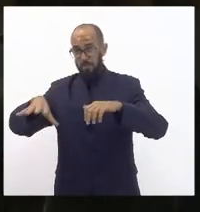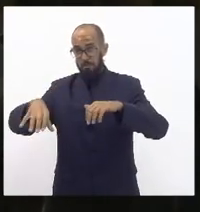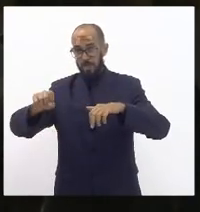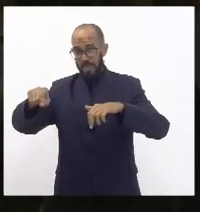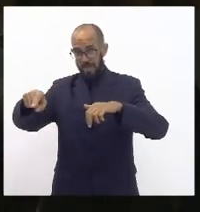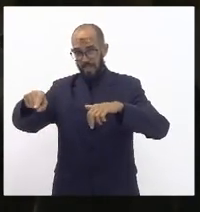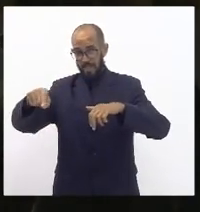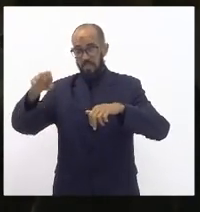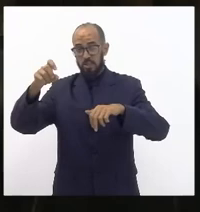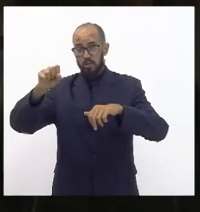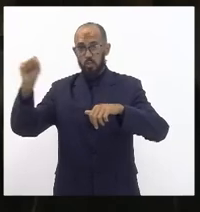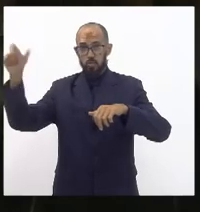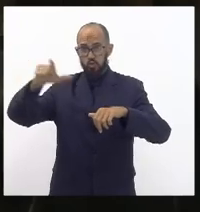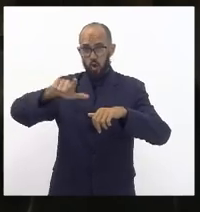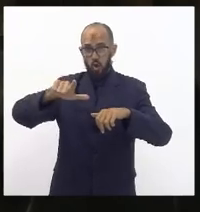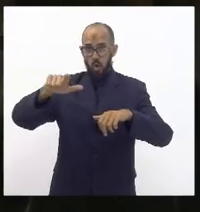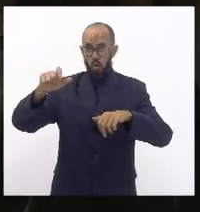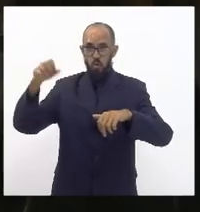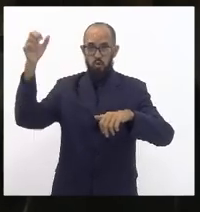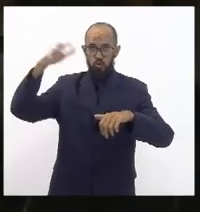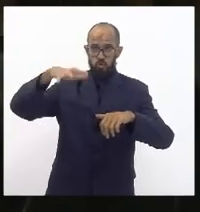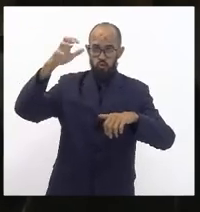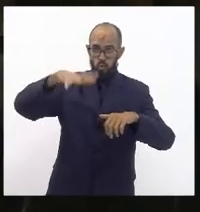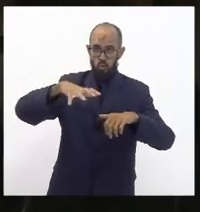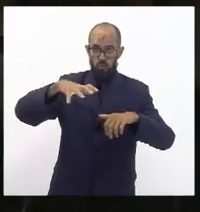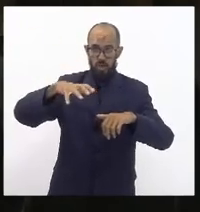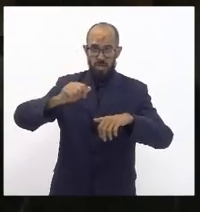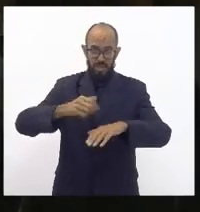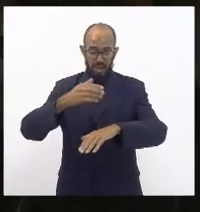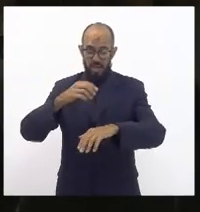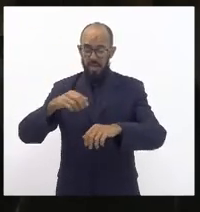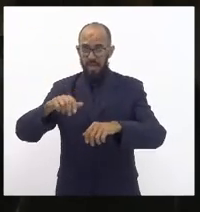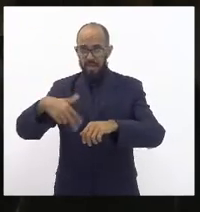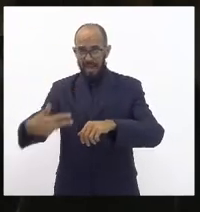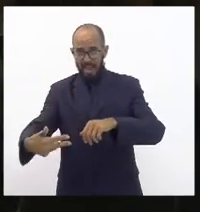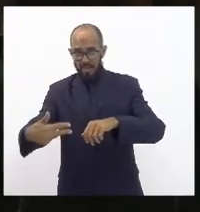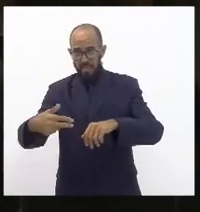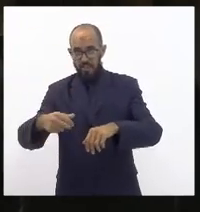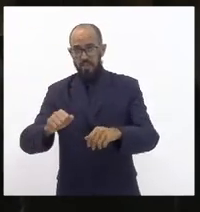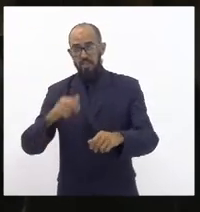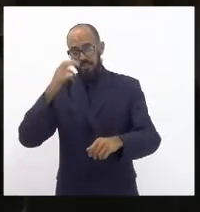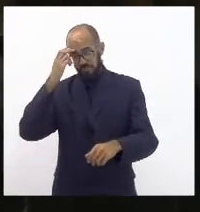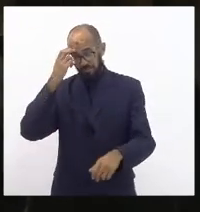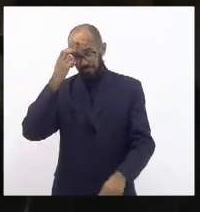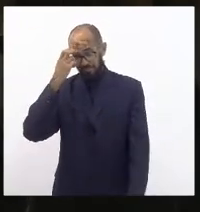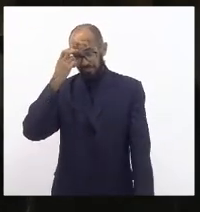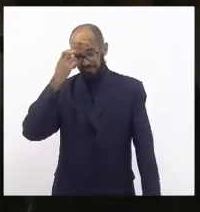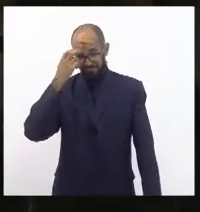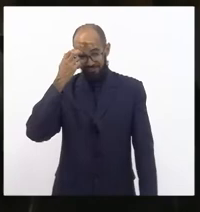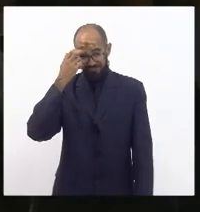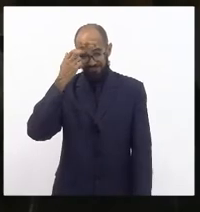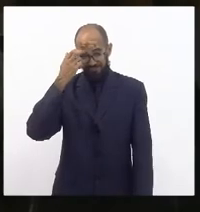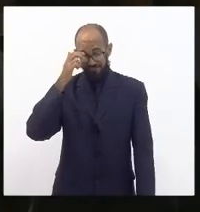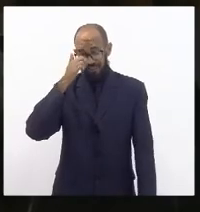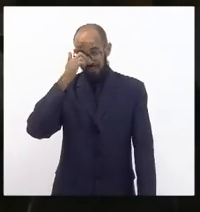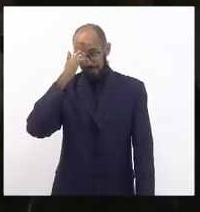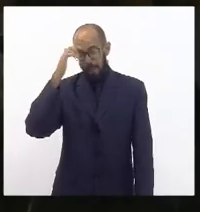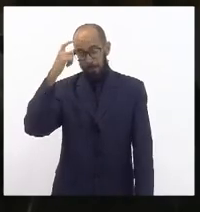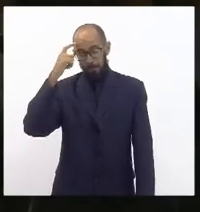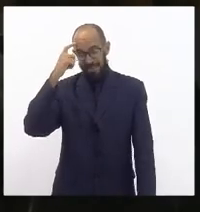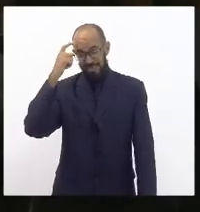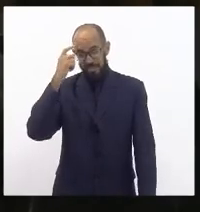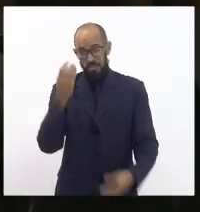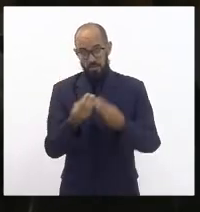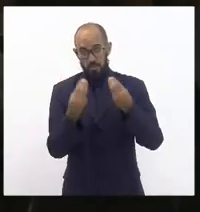dias de sol e chuva enferrujando uma criança dessa cair ali em cima você imagina o estrago que